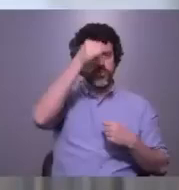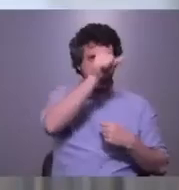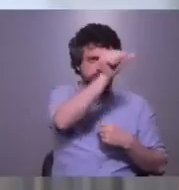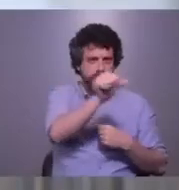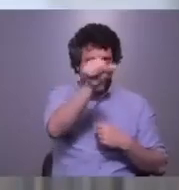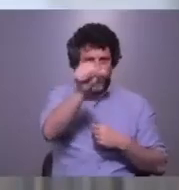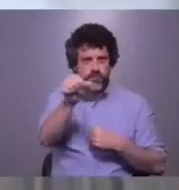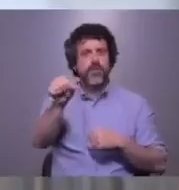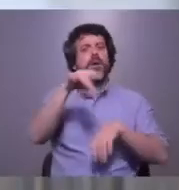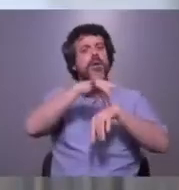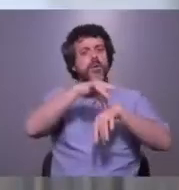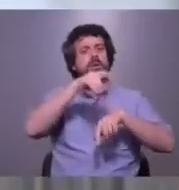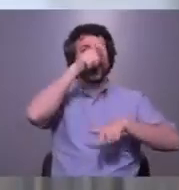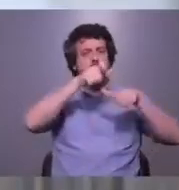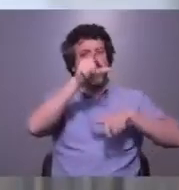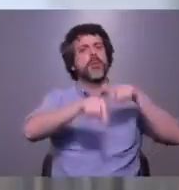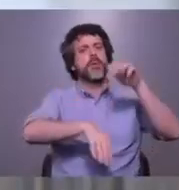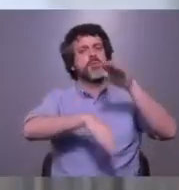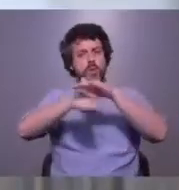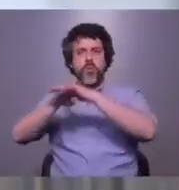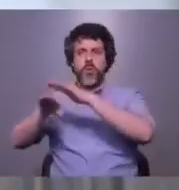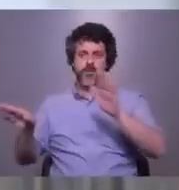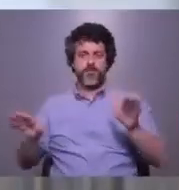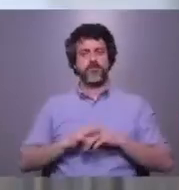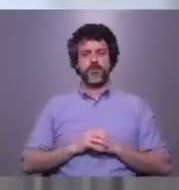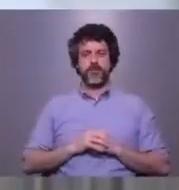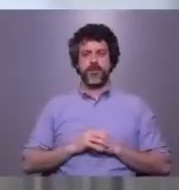olejem i uzdrawiali.